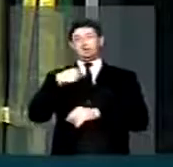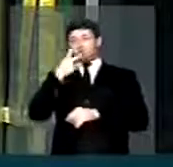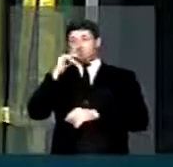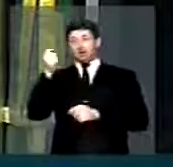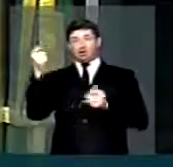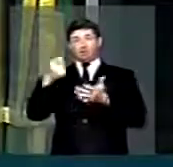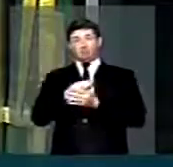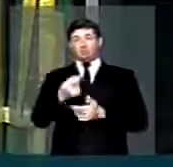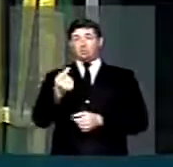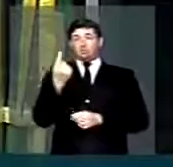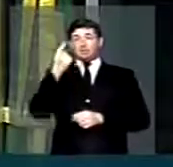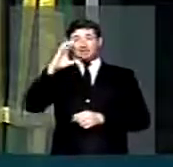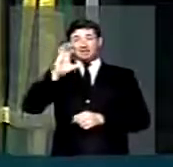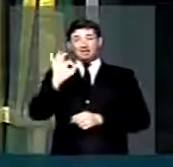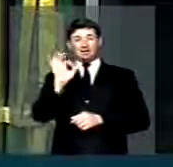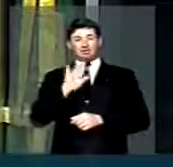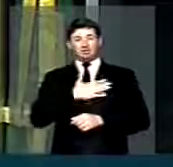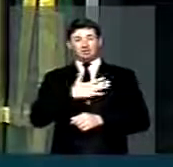pagar um centavo para mim.